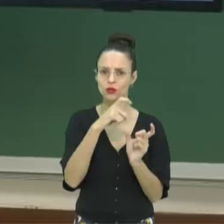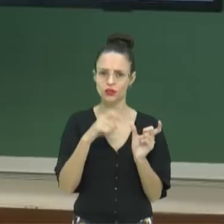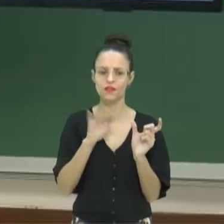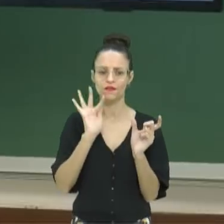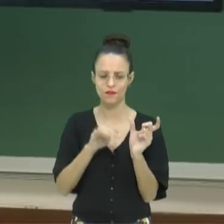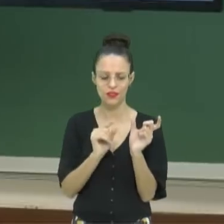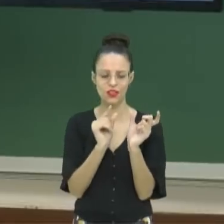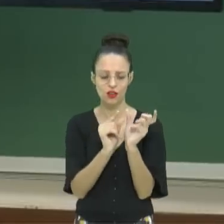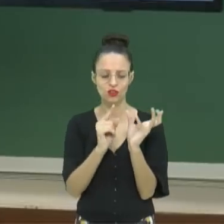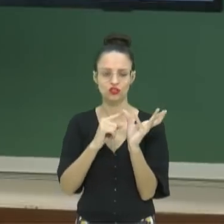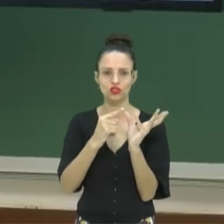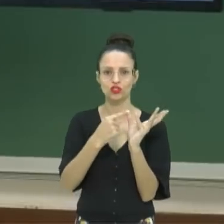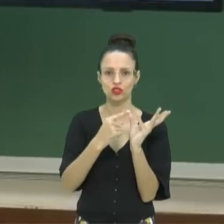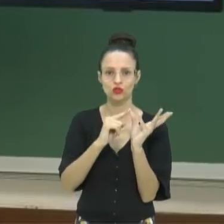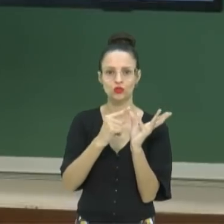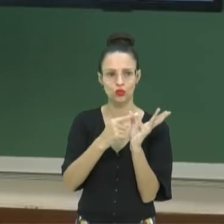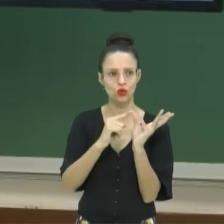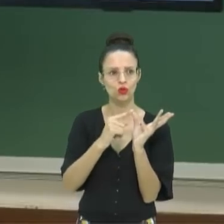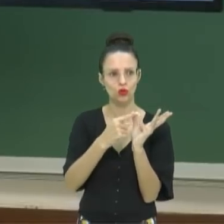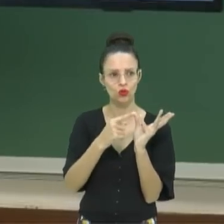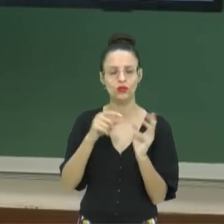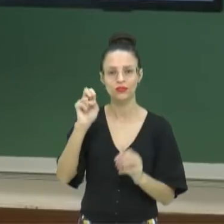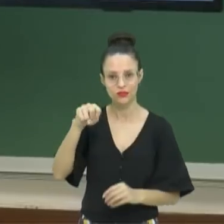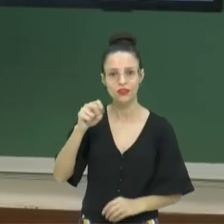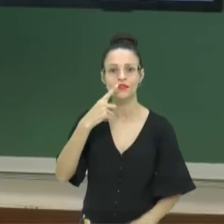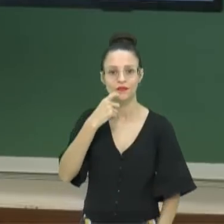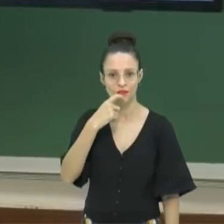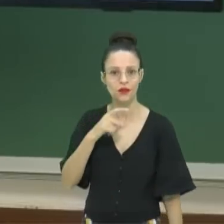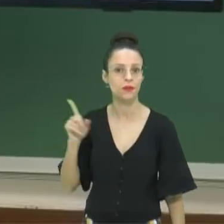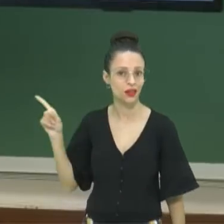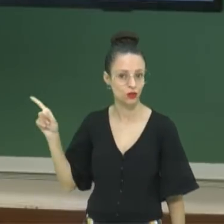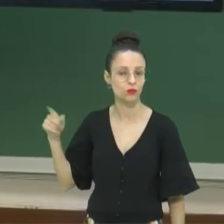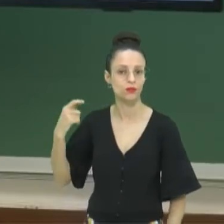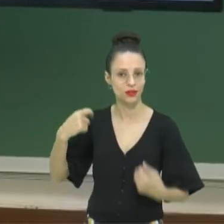ditongo? Sim, sanitário deveria estar em vermelho aqui.